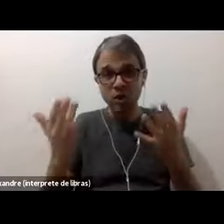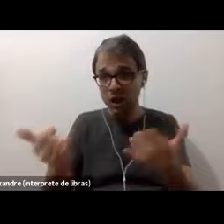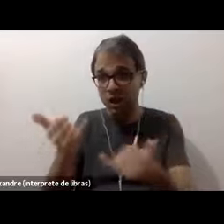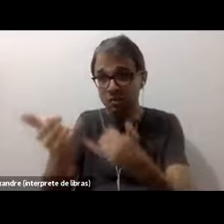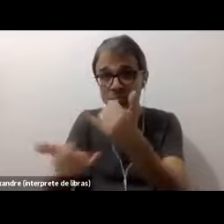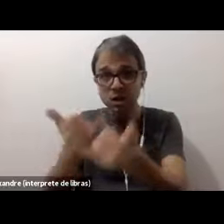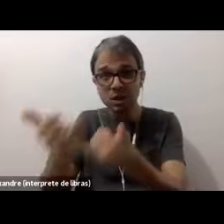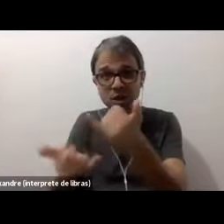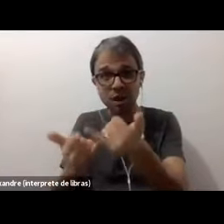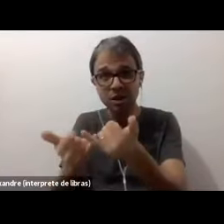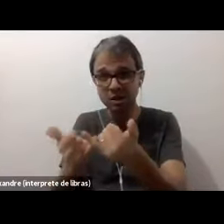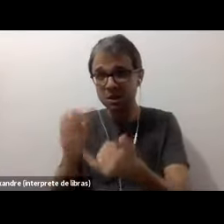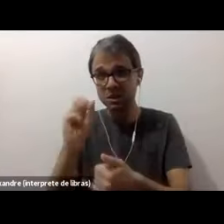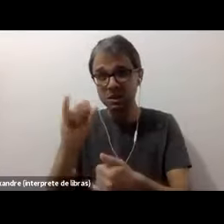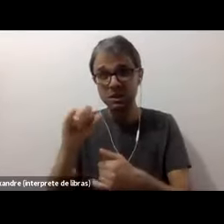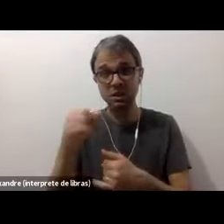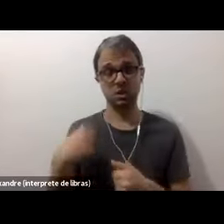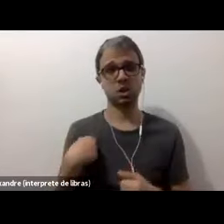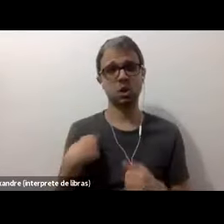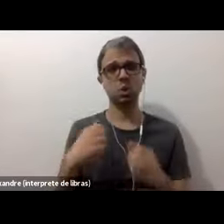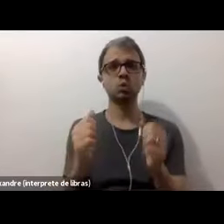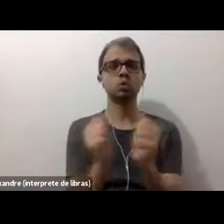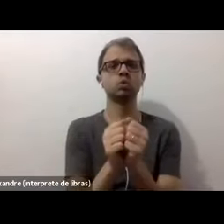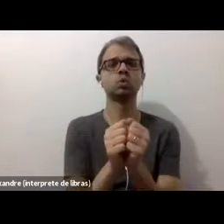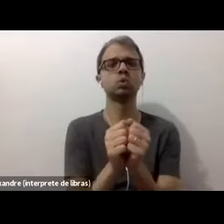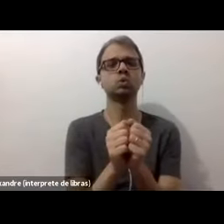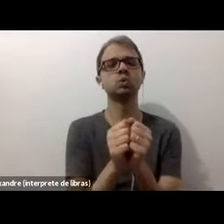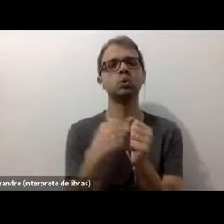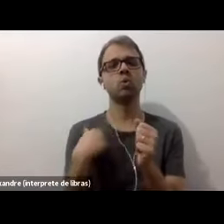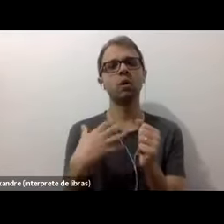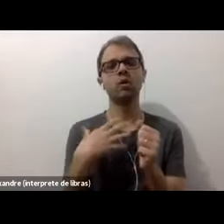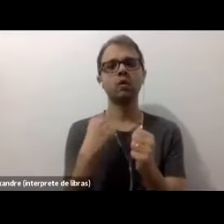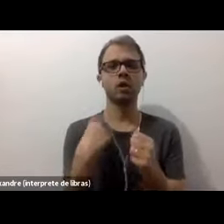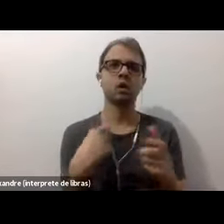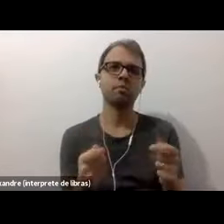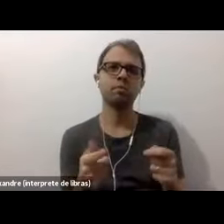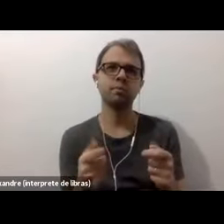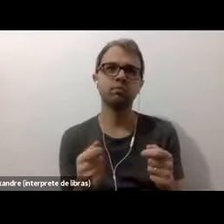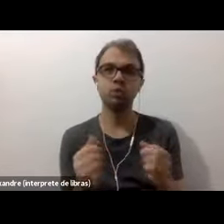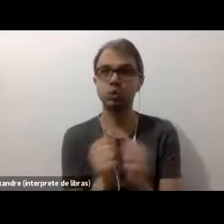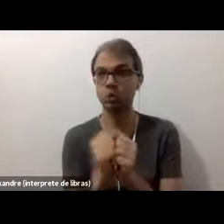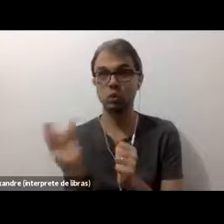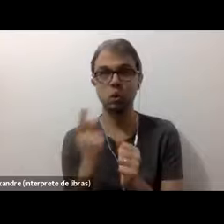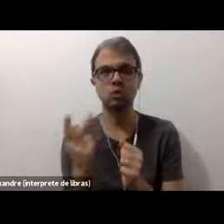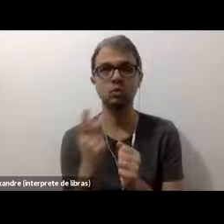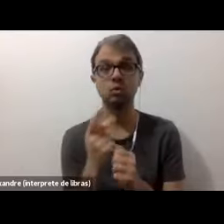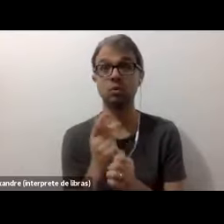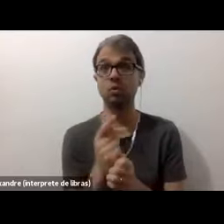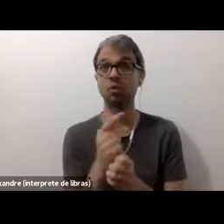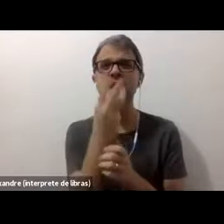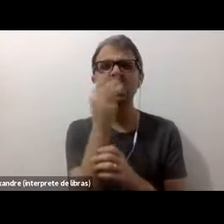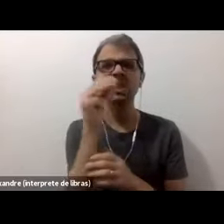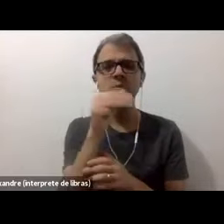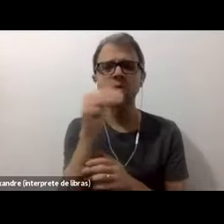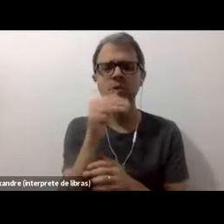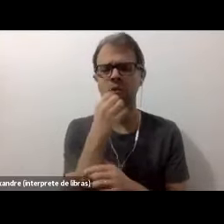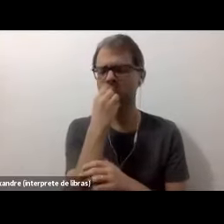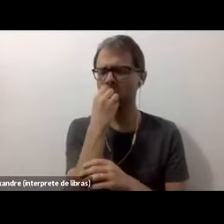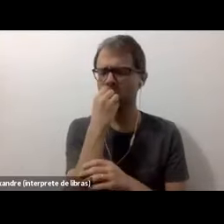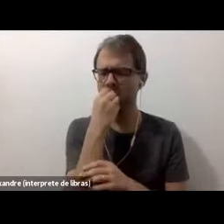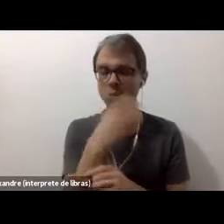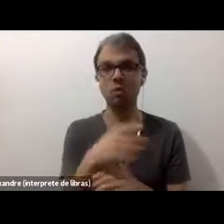lá no videogame com o seu filho, às vezes vale super a pena, né? Porque aí outras conversas surgem também,